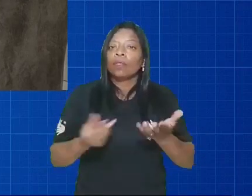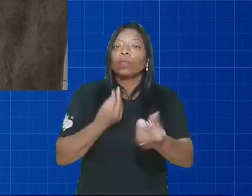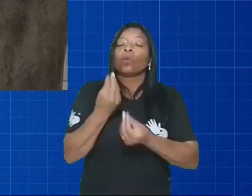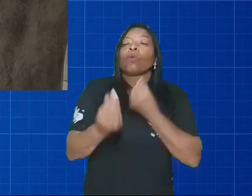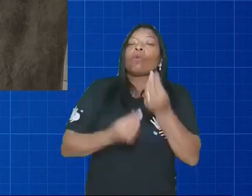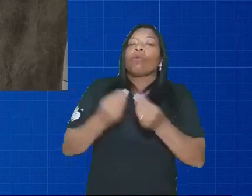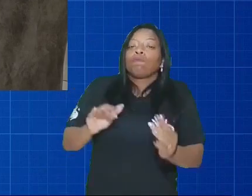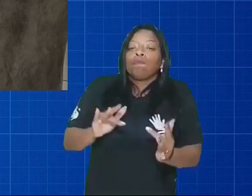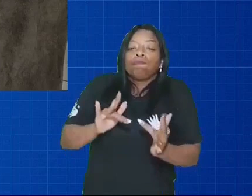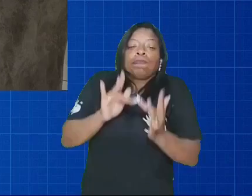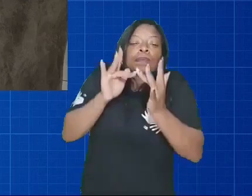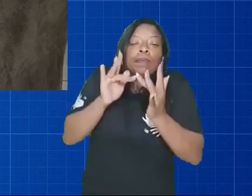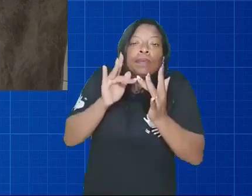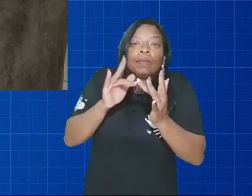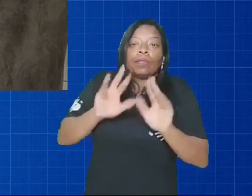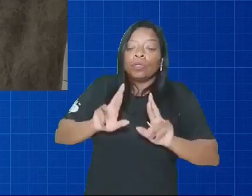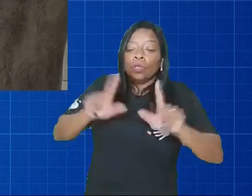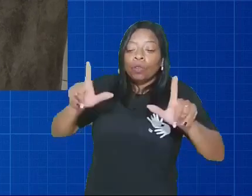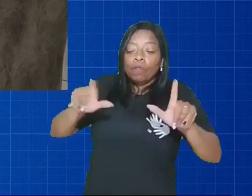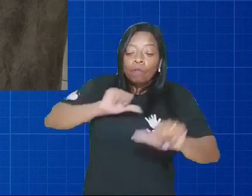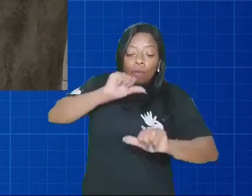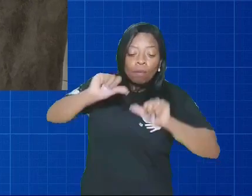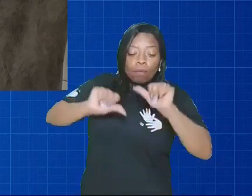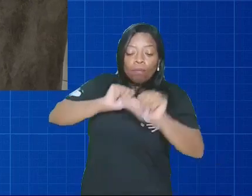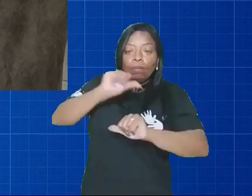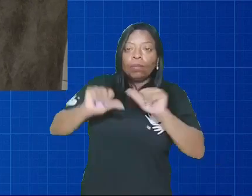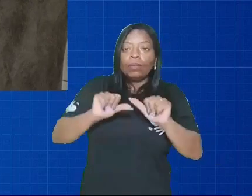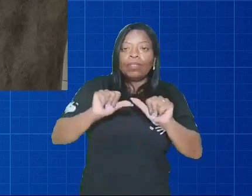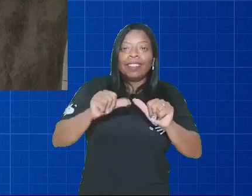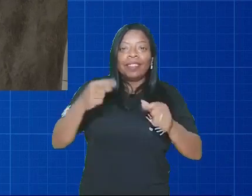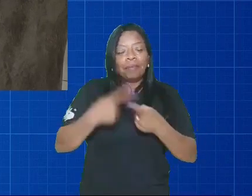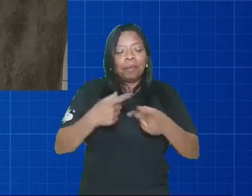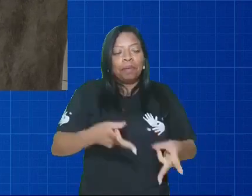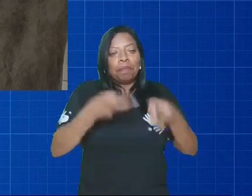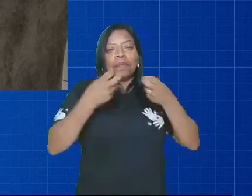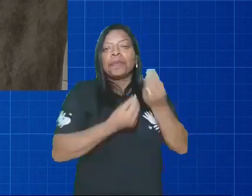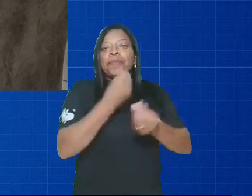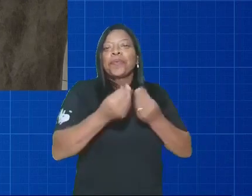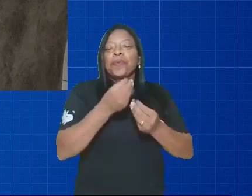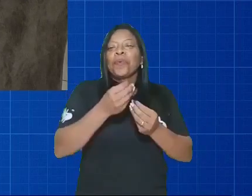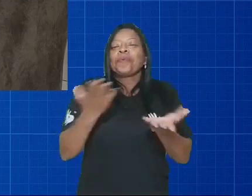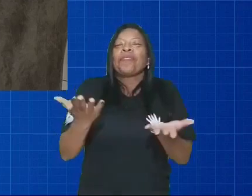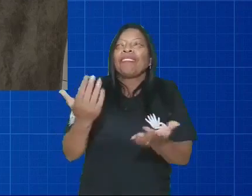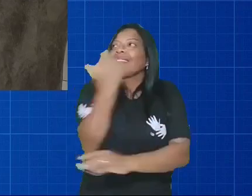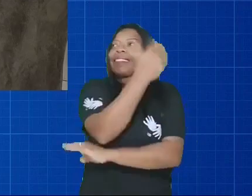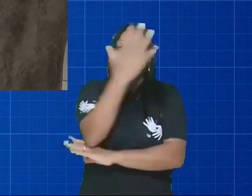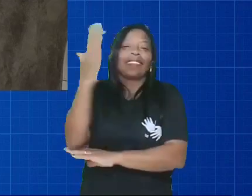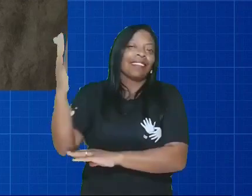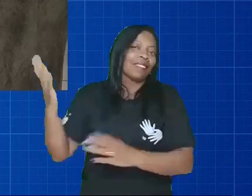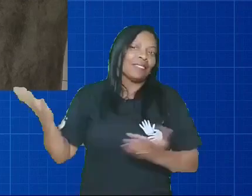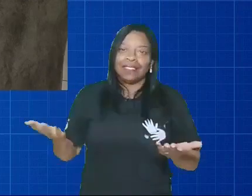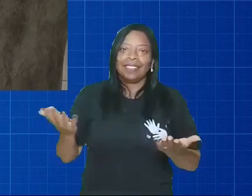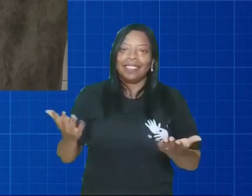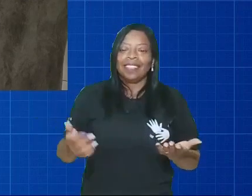nos reconectarmos às questões específicas da natureza, né, então é importante esse momento para a gente estar fazendo